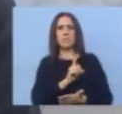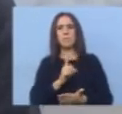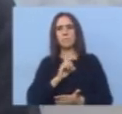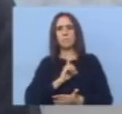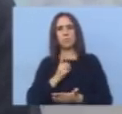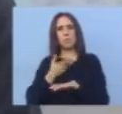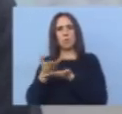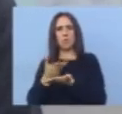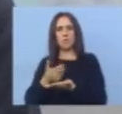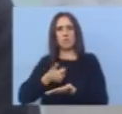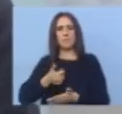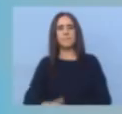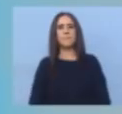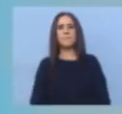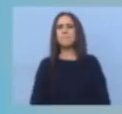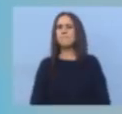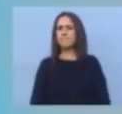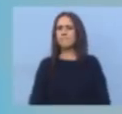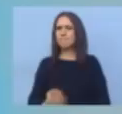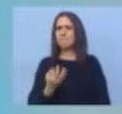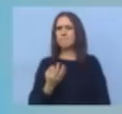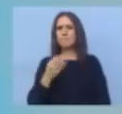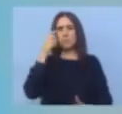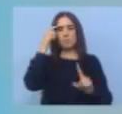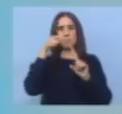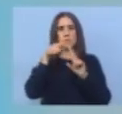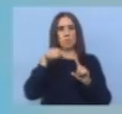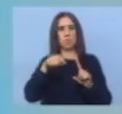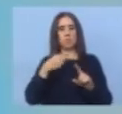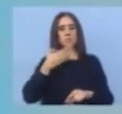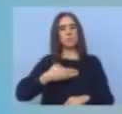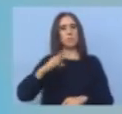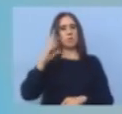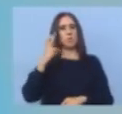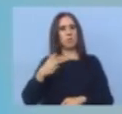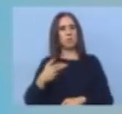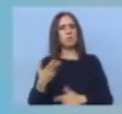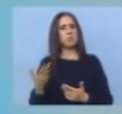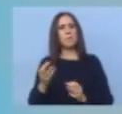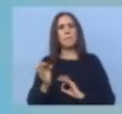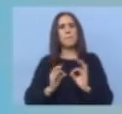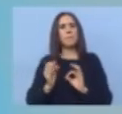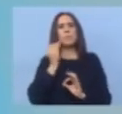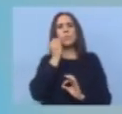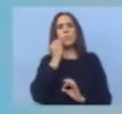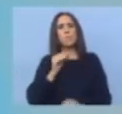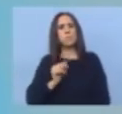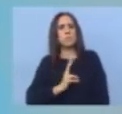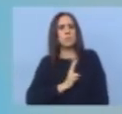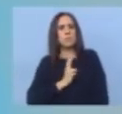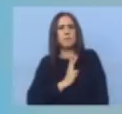pessoal. De que forma é que esta missão, que acontece numa semana, é preparada na